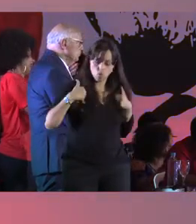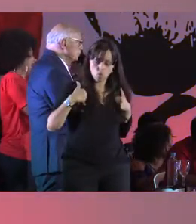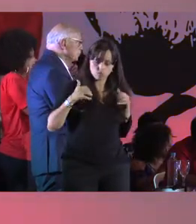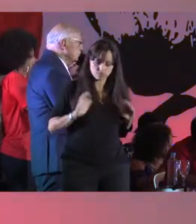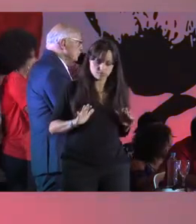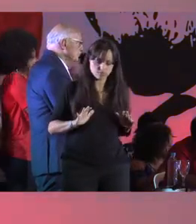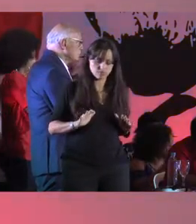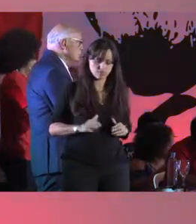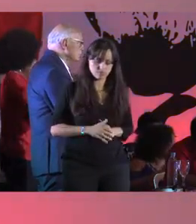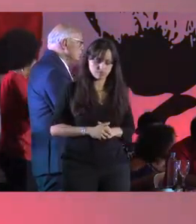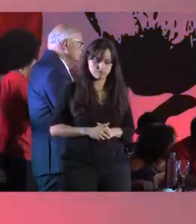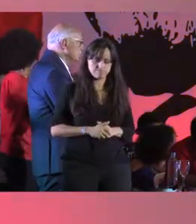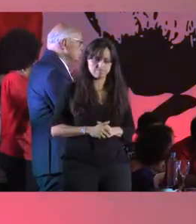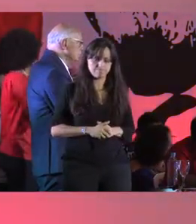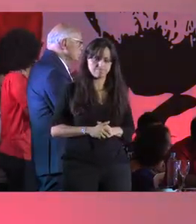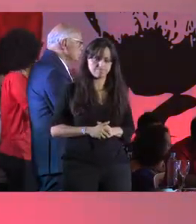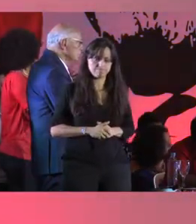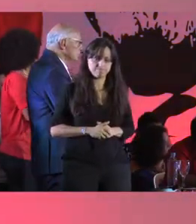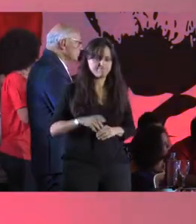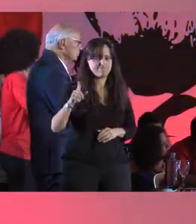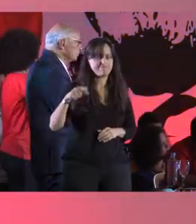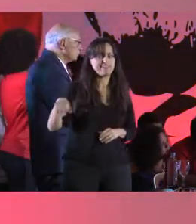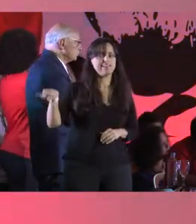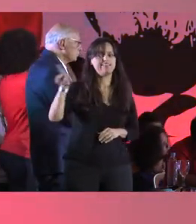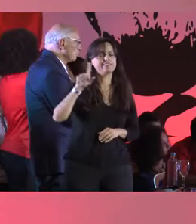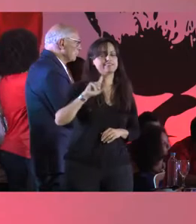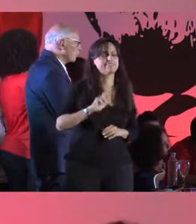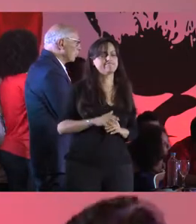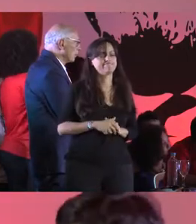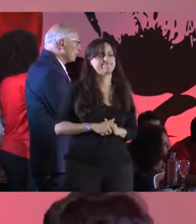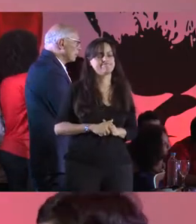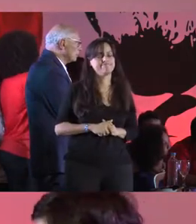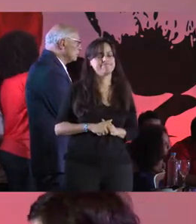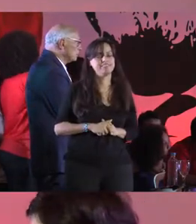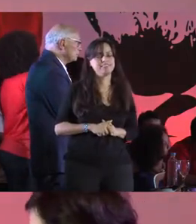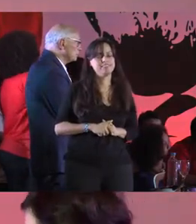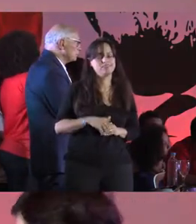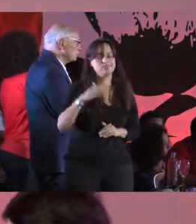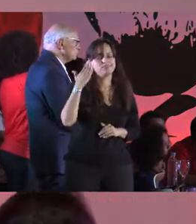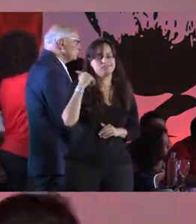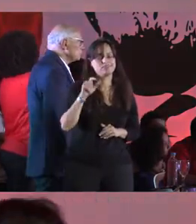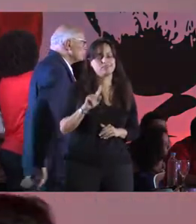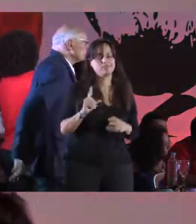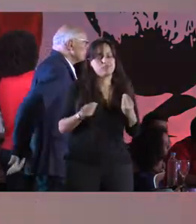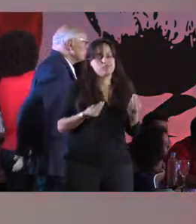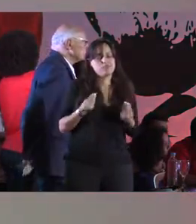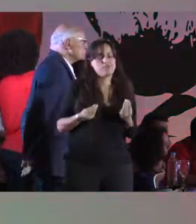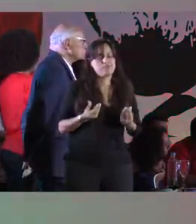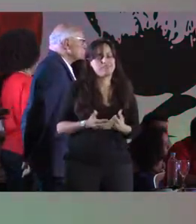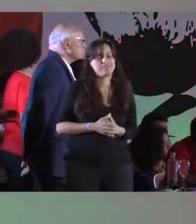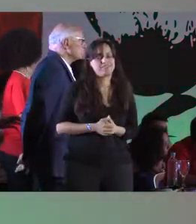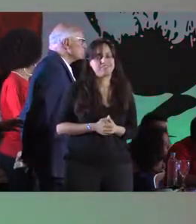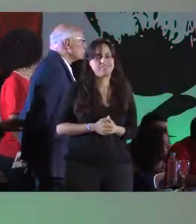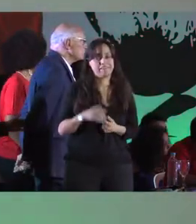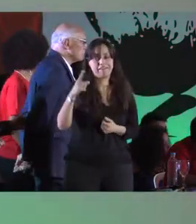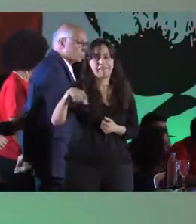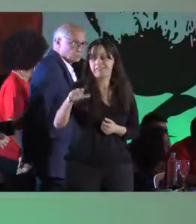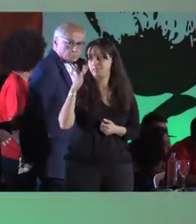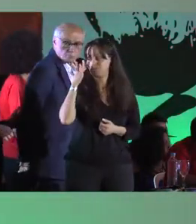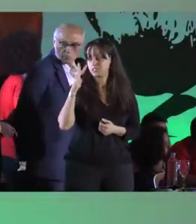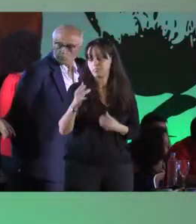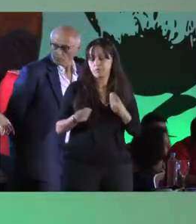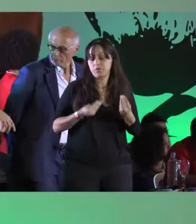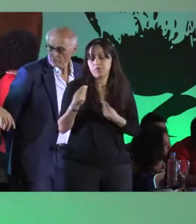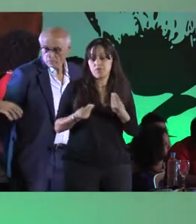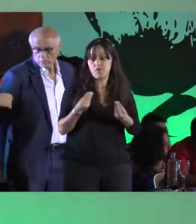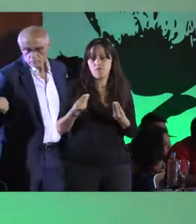Se eles não estão acostumados a lidar com gente que tem caráter, se eles não estão acostumados a lidar com